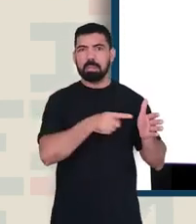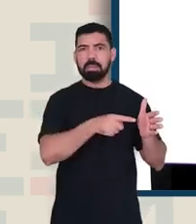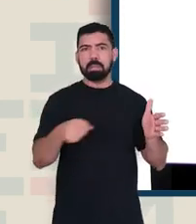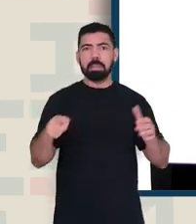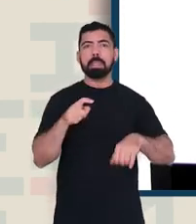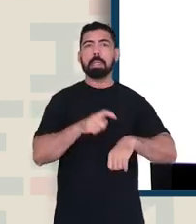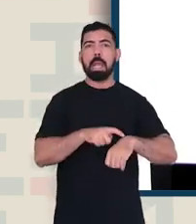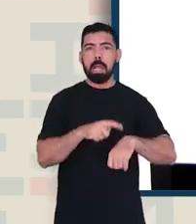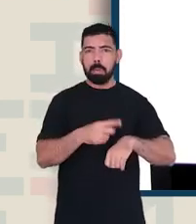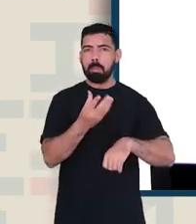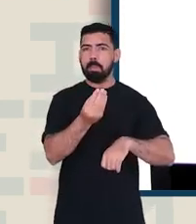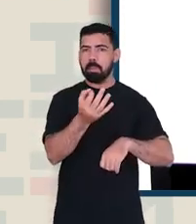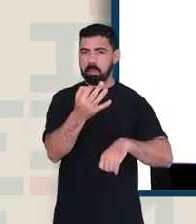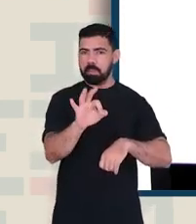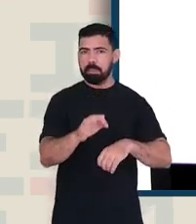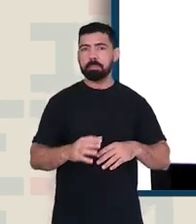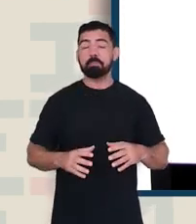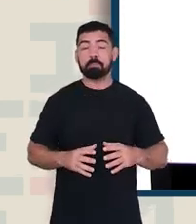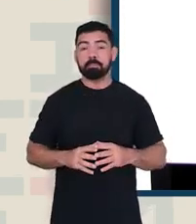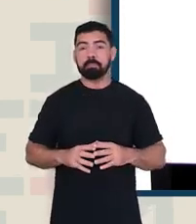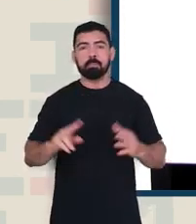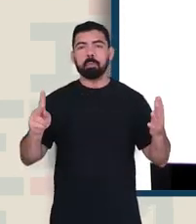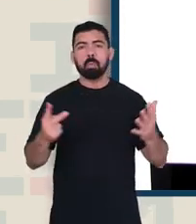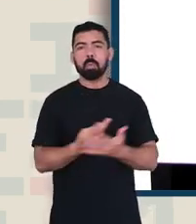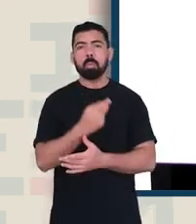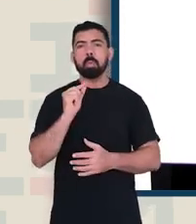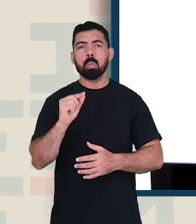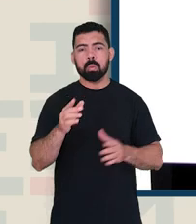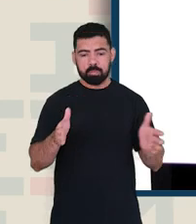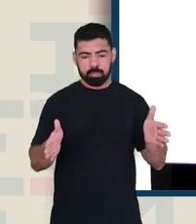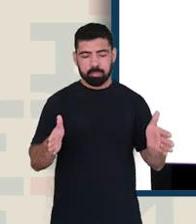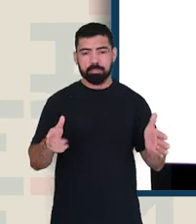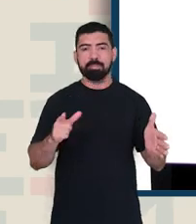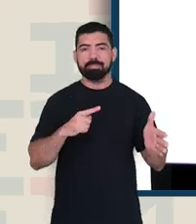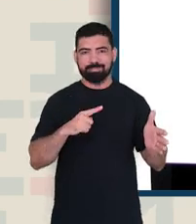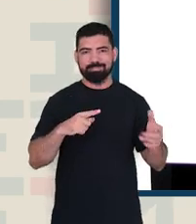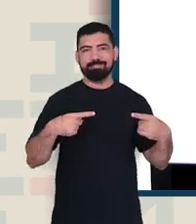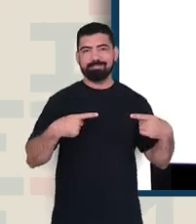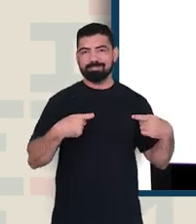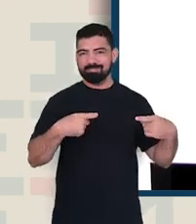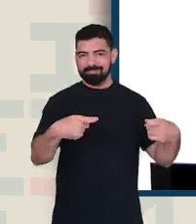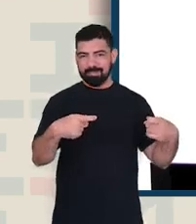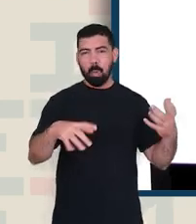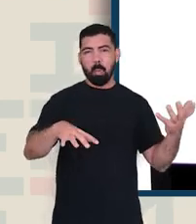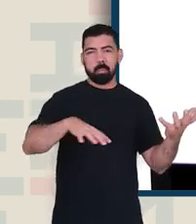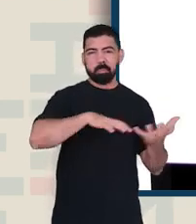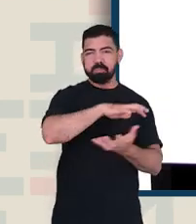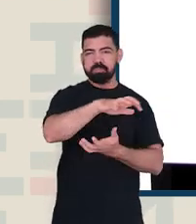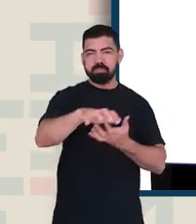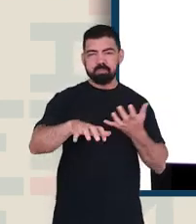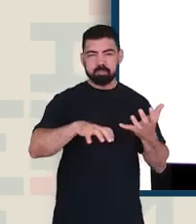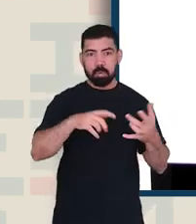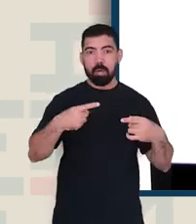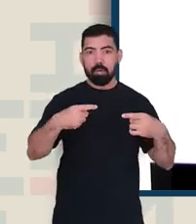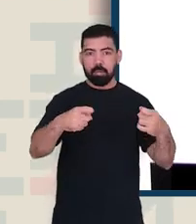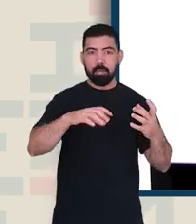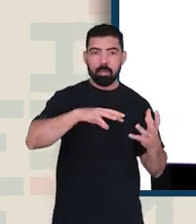tempinho, certo? O que aconteceu? Teve guerras mundiais no meio.